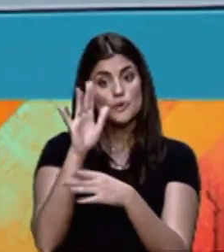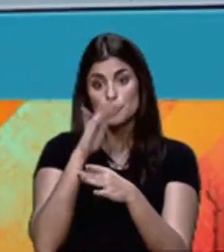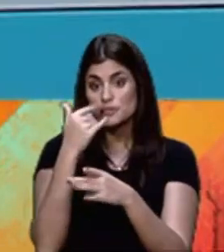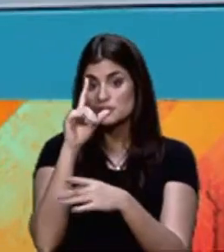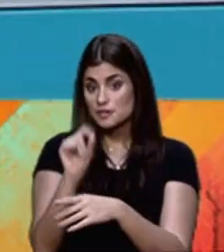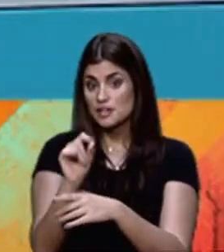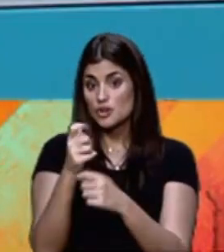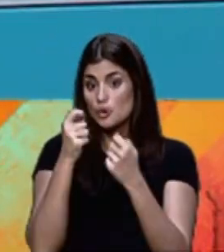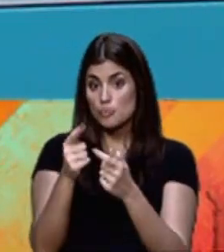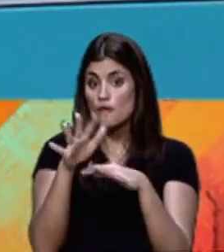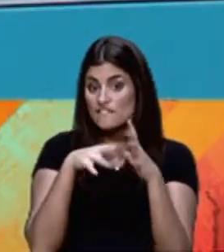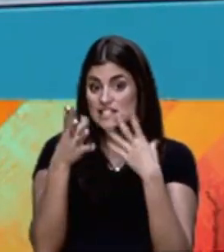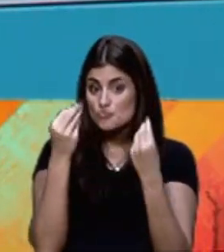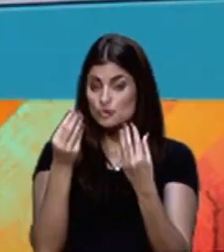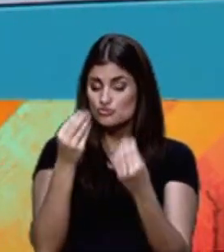muito. Exatamente.